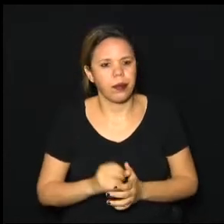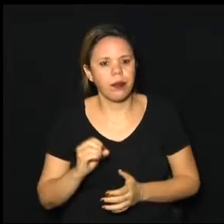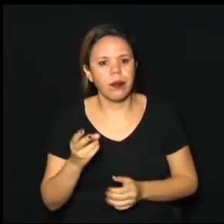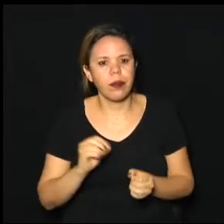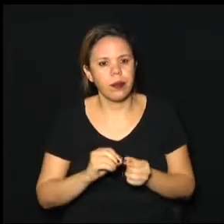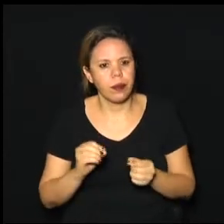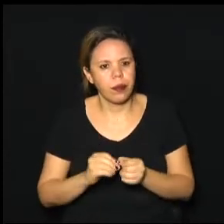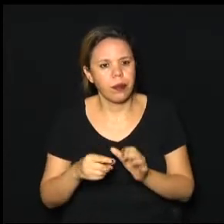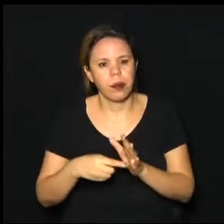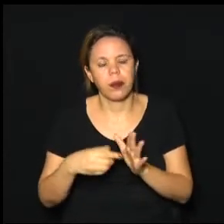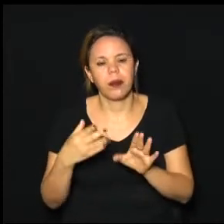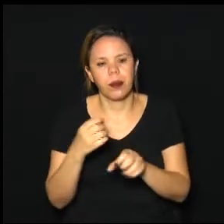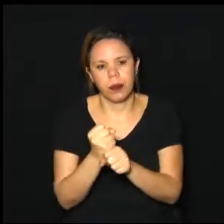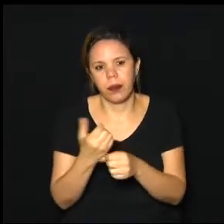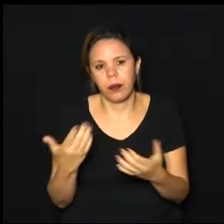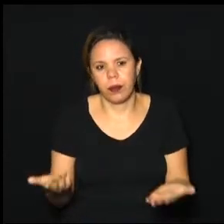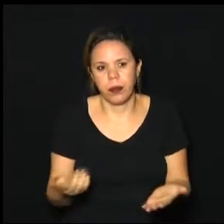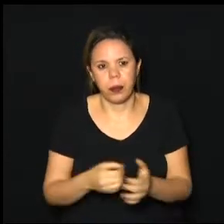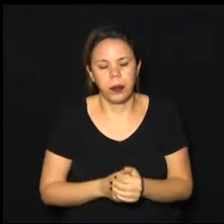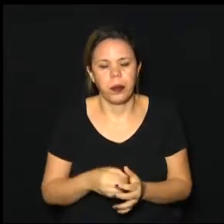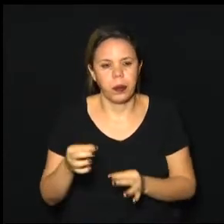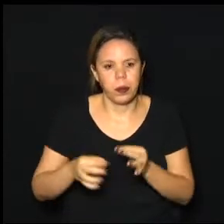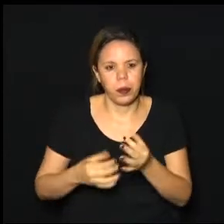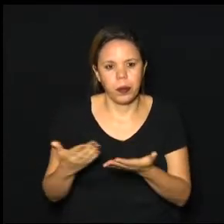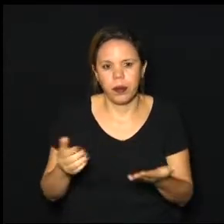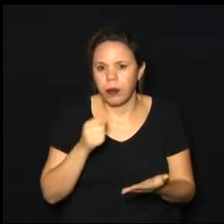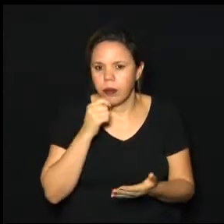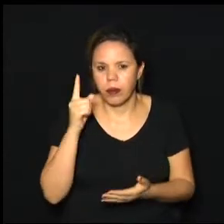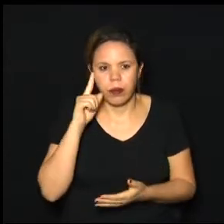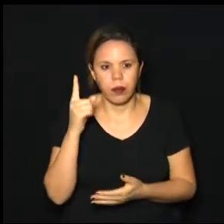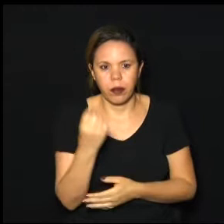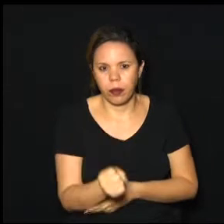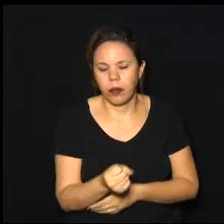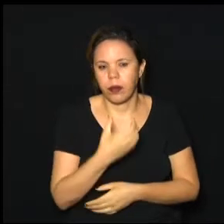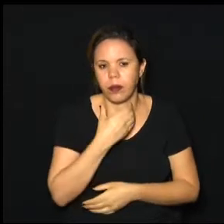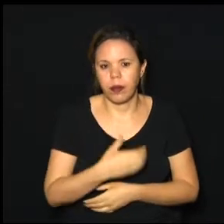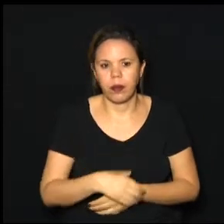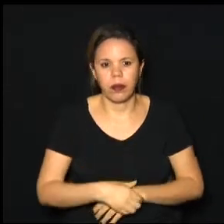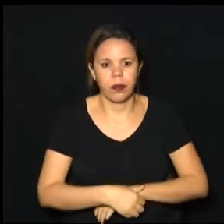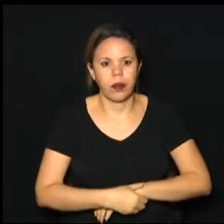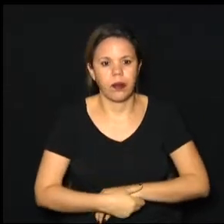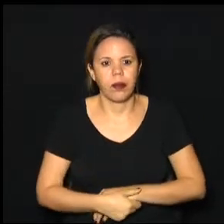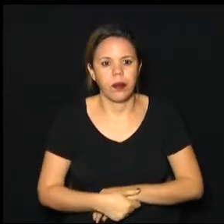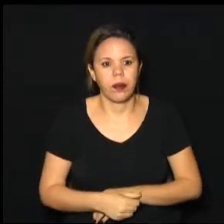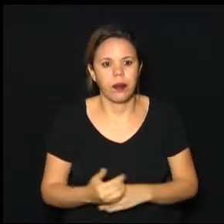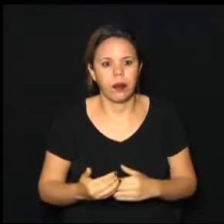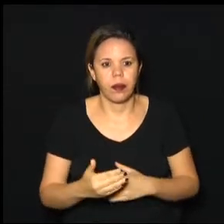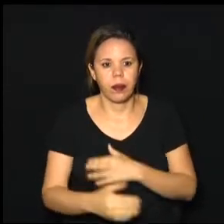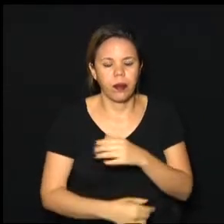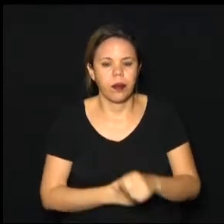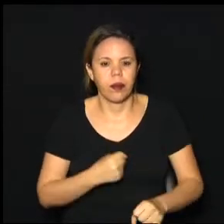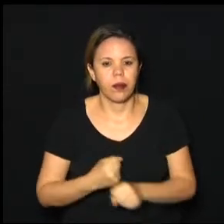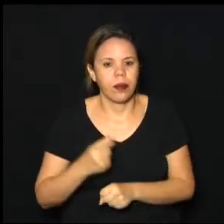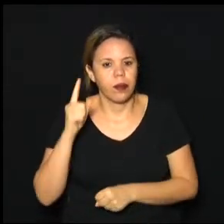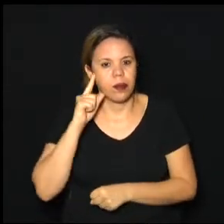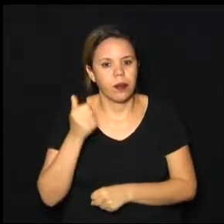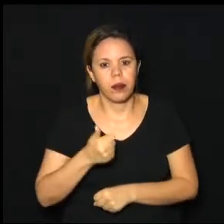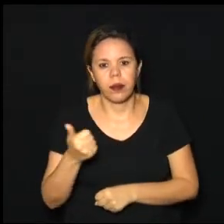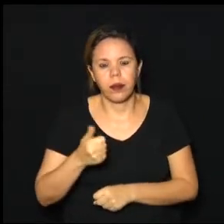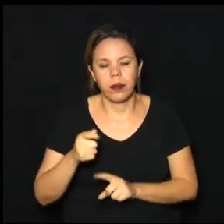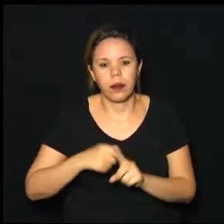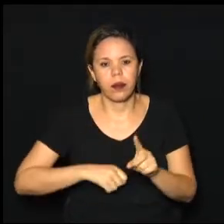das contas não estarem sido julgadas ainda no dia 18 de dezembro. Aí passou o ano, dia 1º de